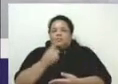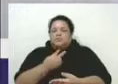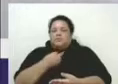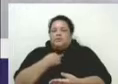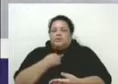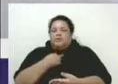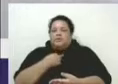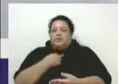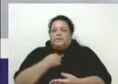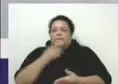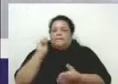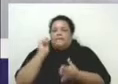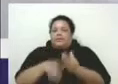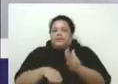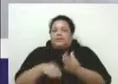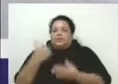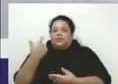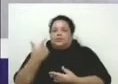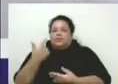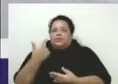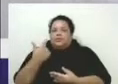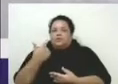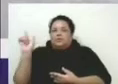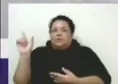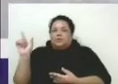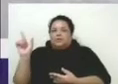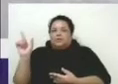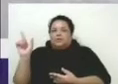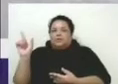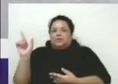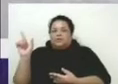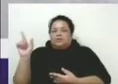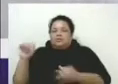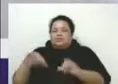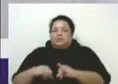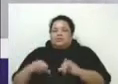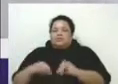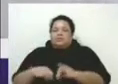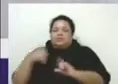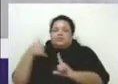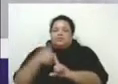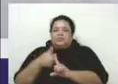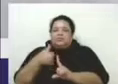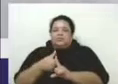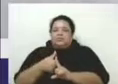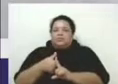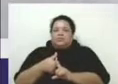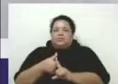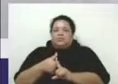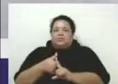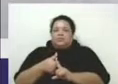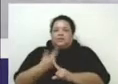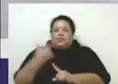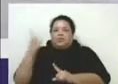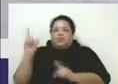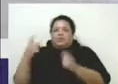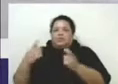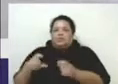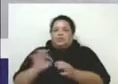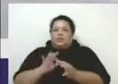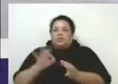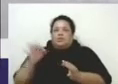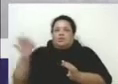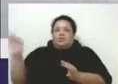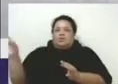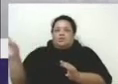dela, da escola onde a criança sofreu esse bullying, é um outro bairro, muito longe, e a mãe tem que